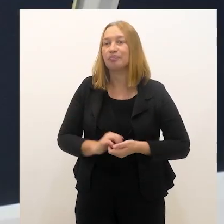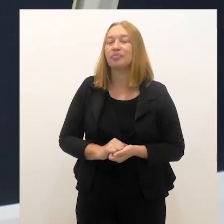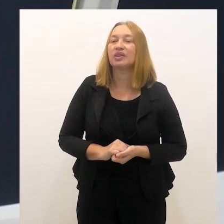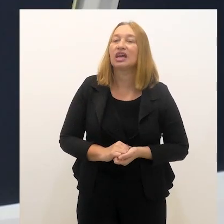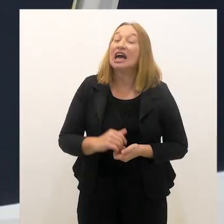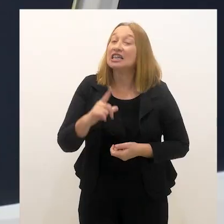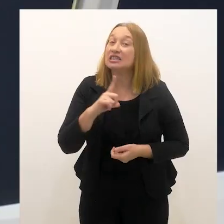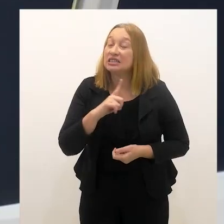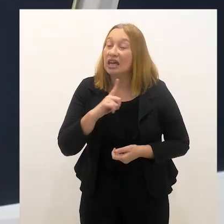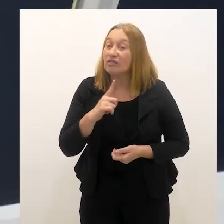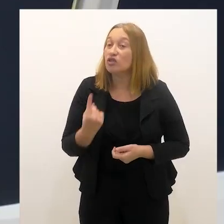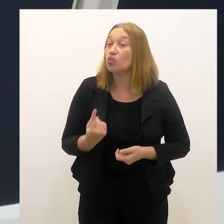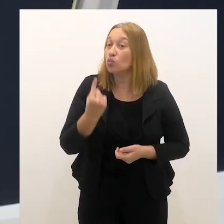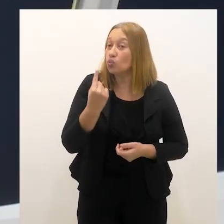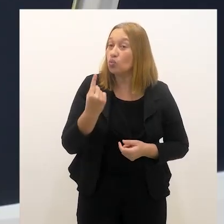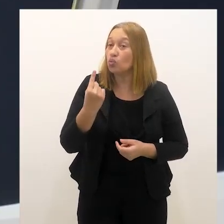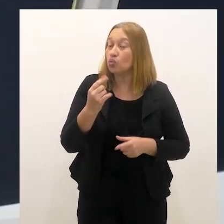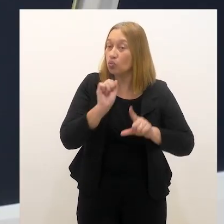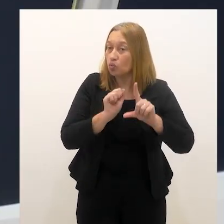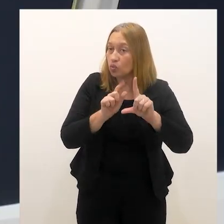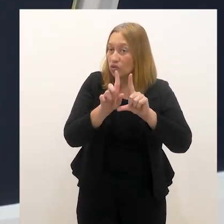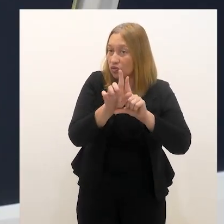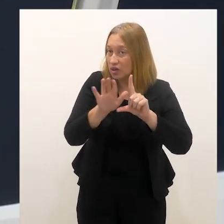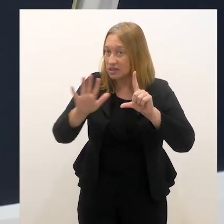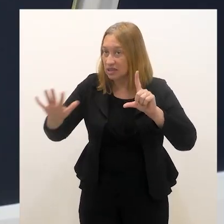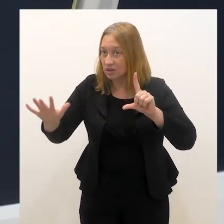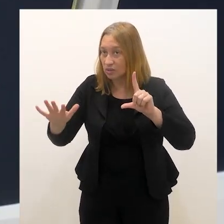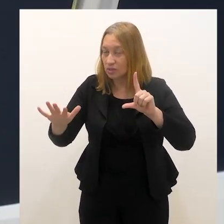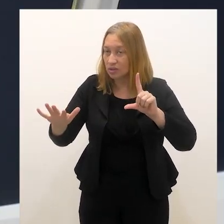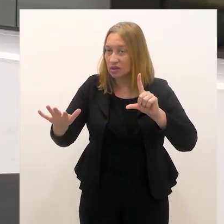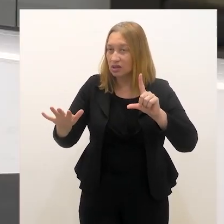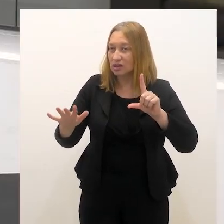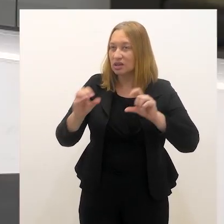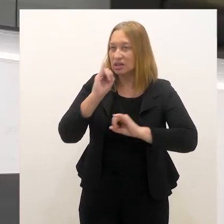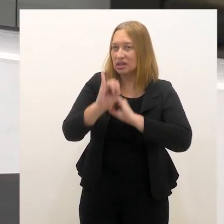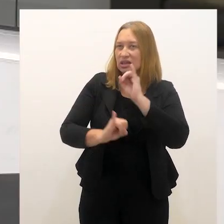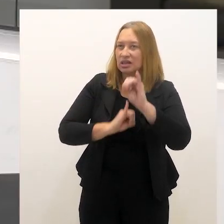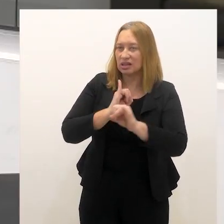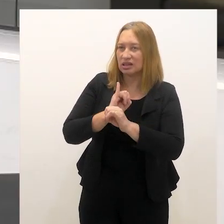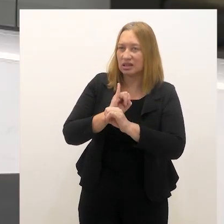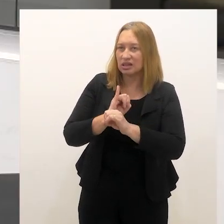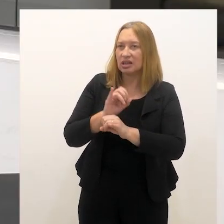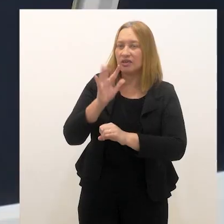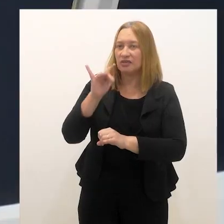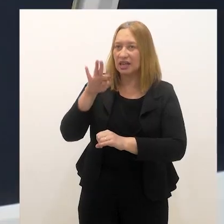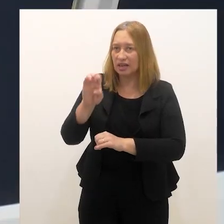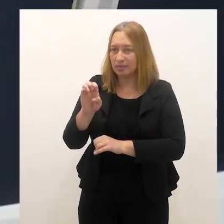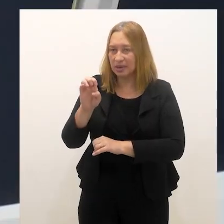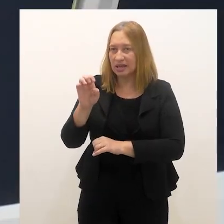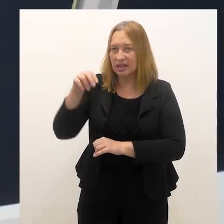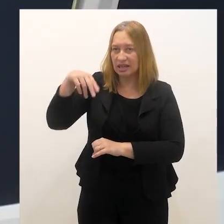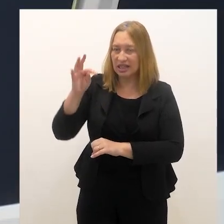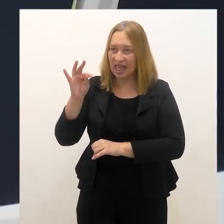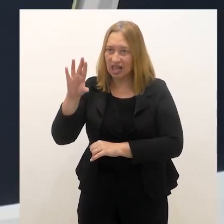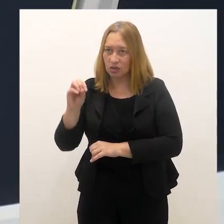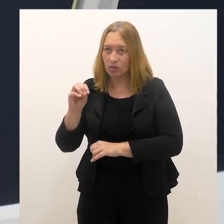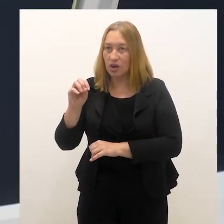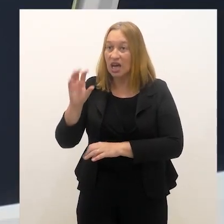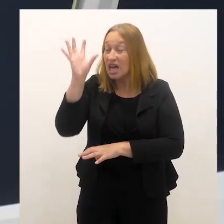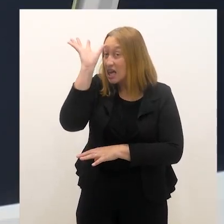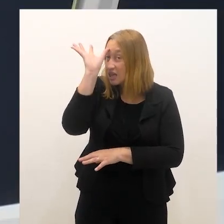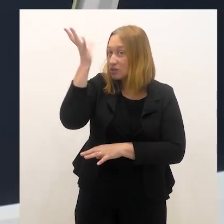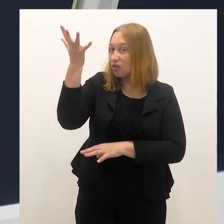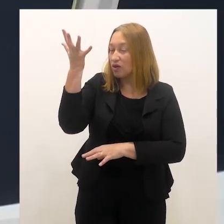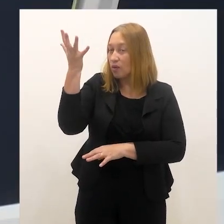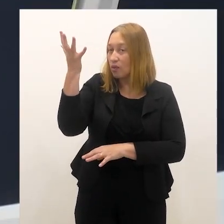E aí teve um influenciador na internet. Pode falar o nome dele, eu acho que eu tô lembrando dessa história. O Felipe Neto. Ele